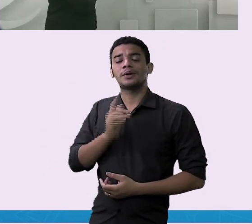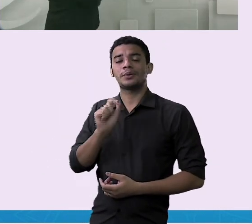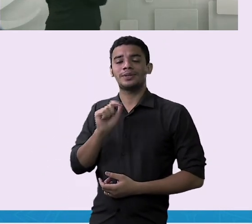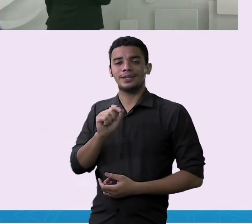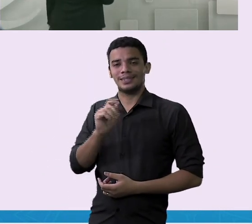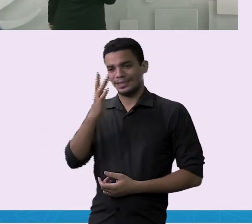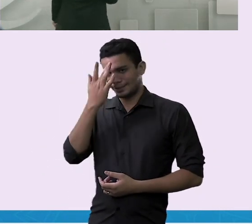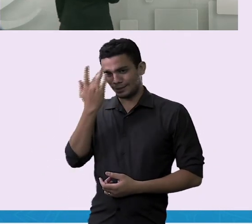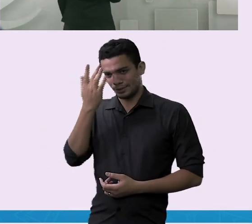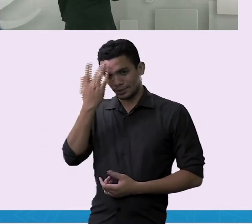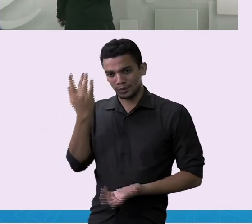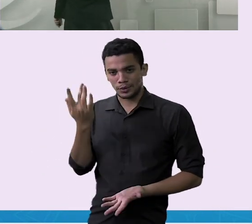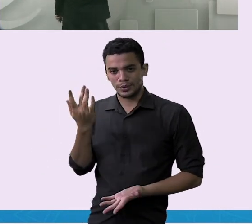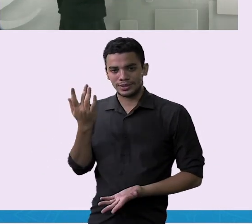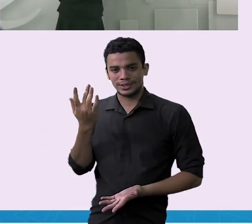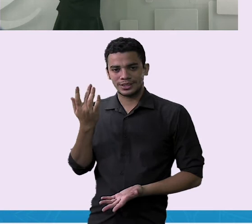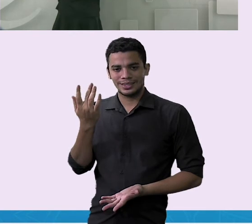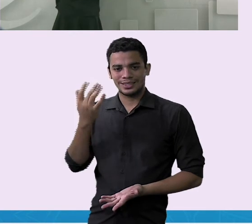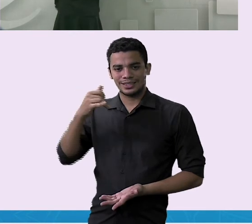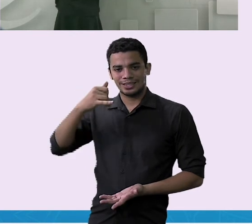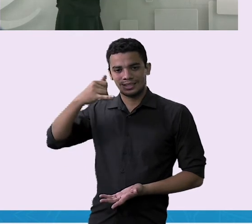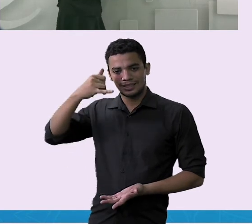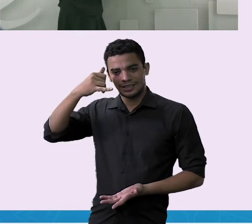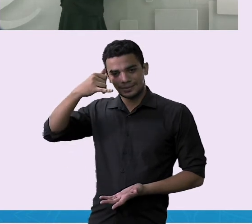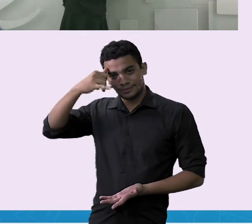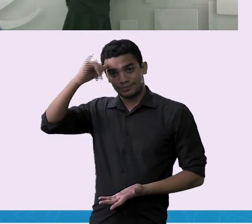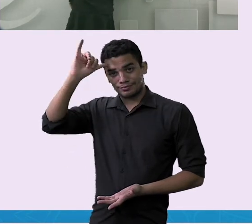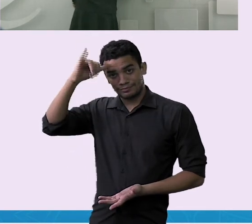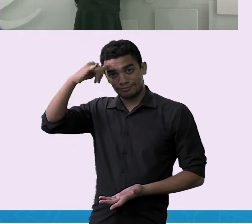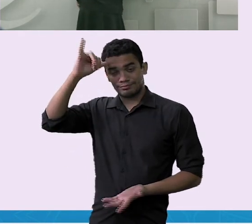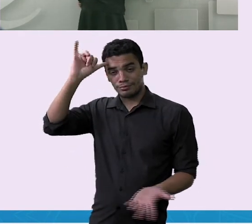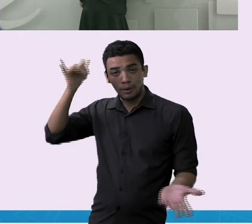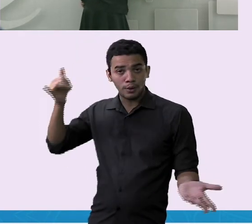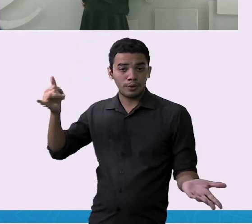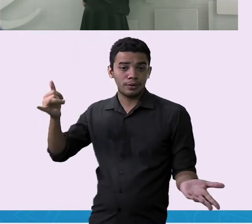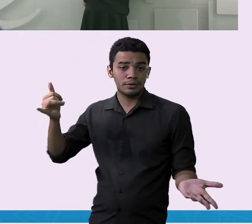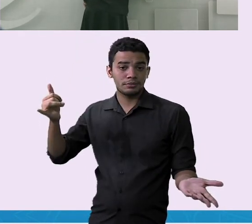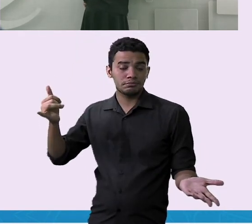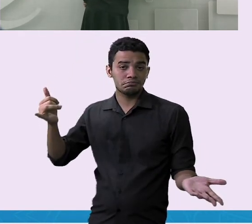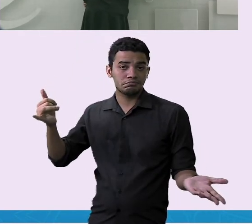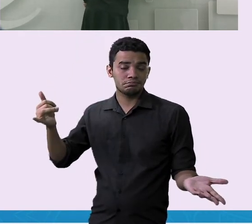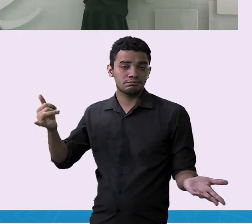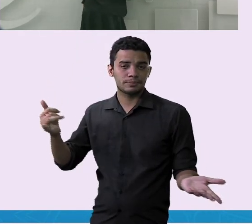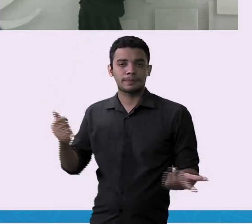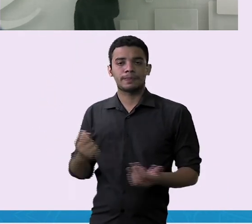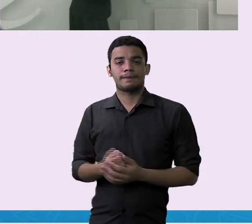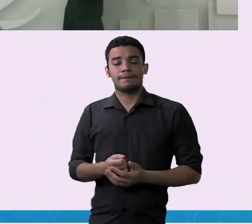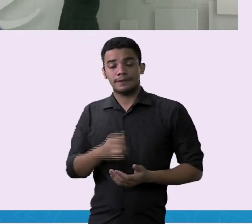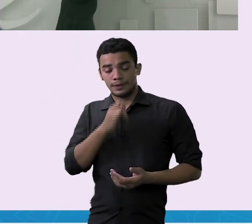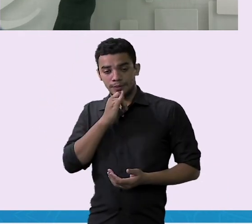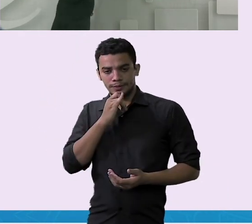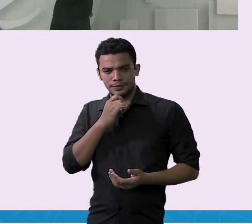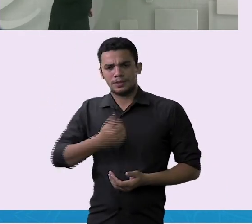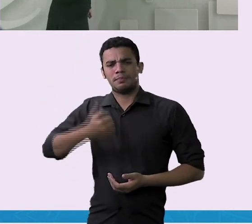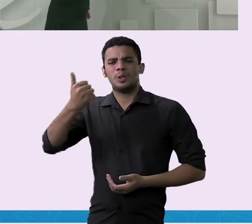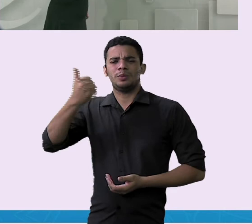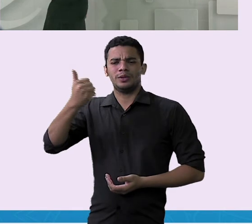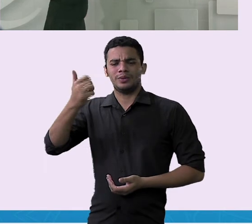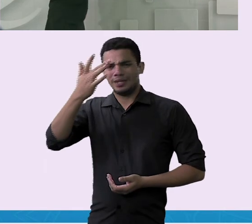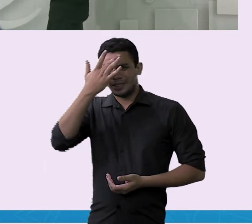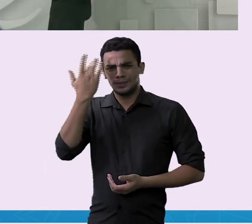será que são para as pessoas que vivem na área urbana, ou seja, na